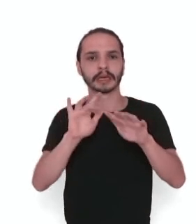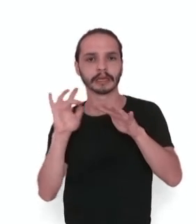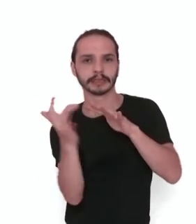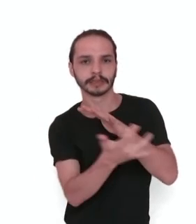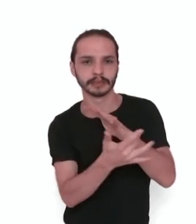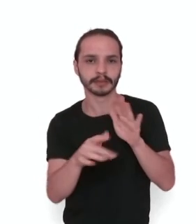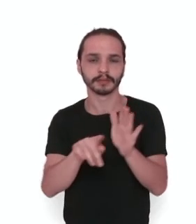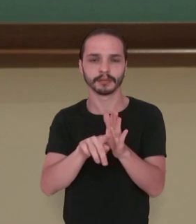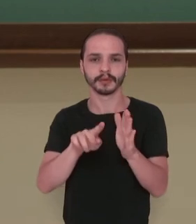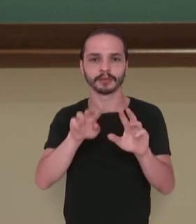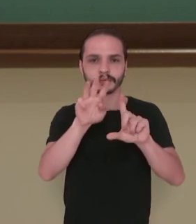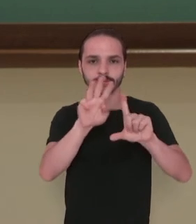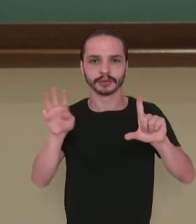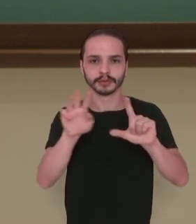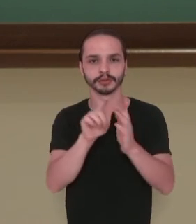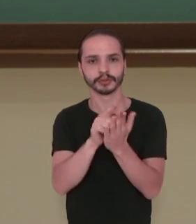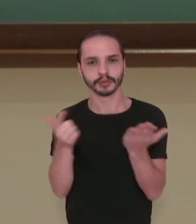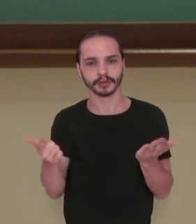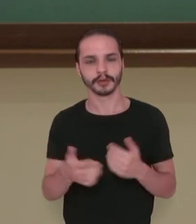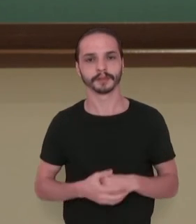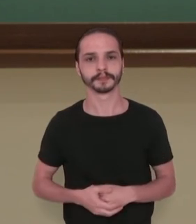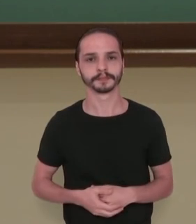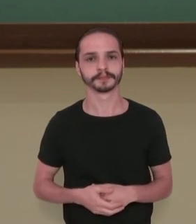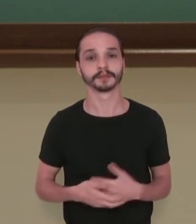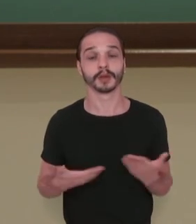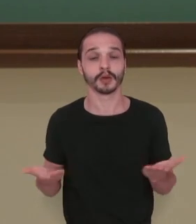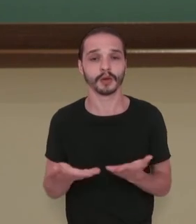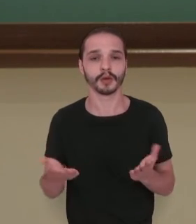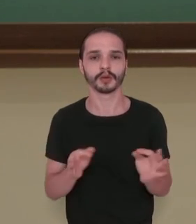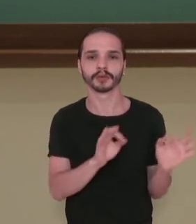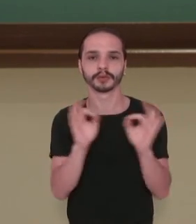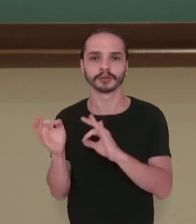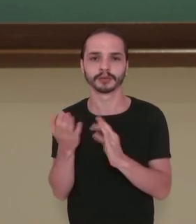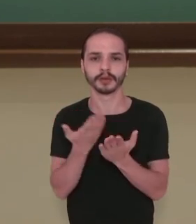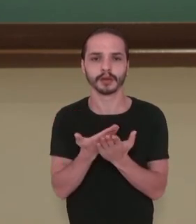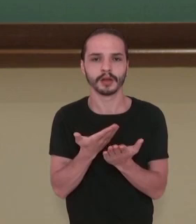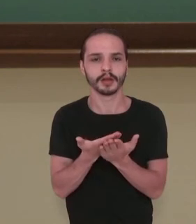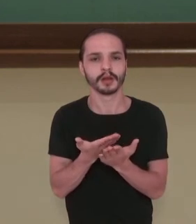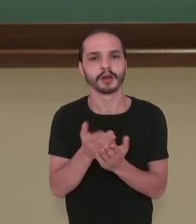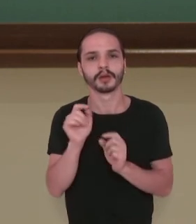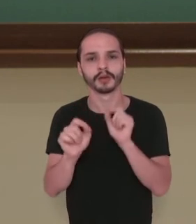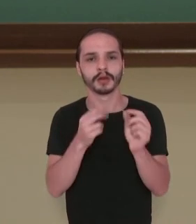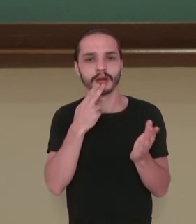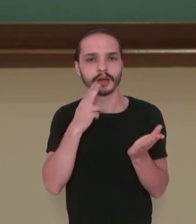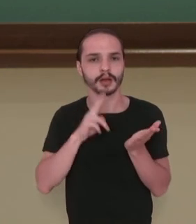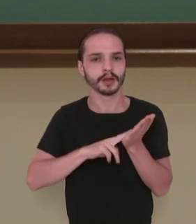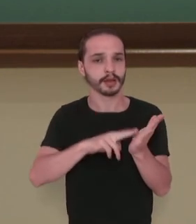utiliza-se mais comentários, certo? Então nesta aula nós estudamos ali a carta do